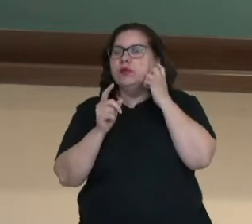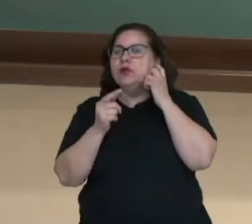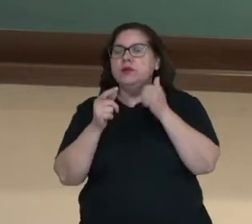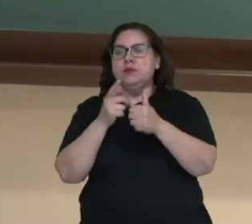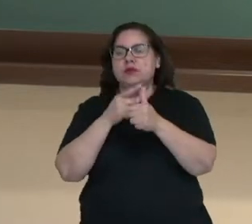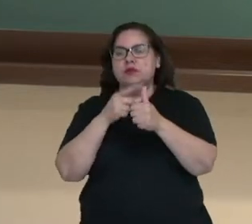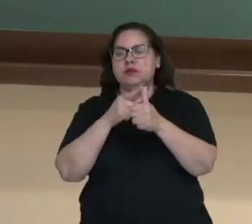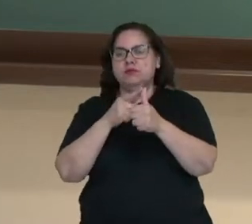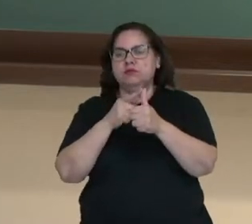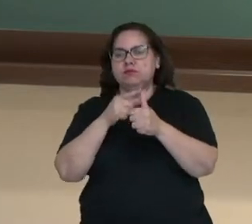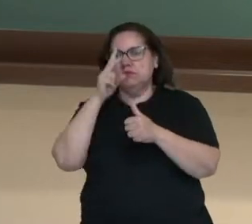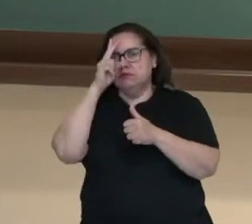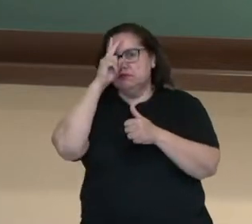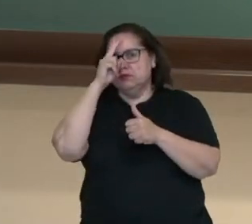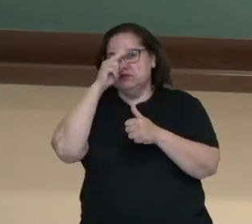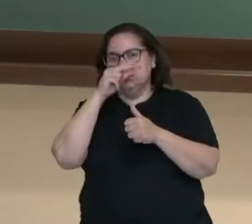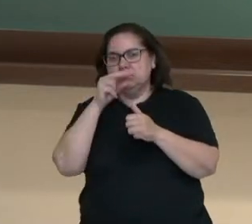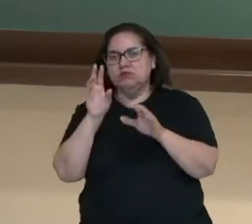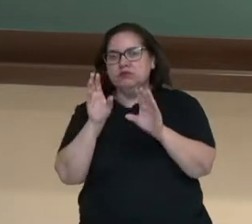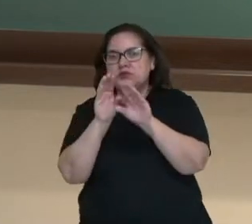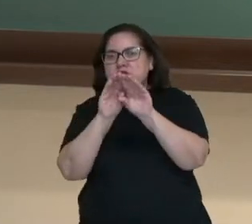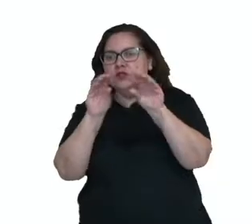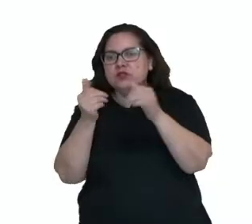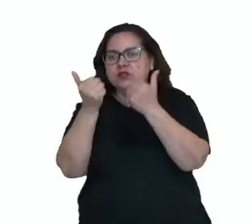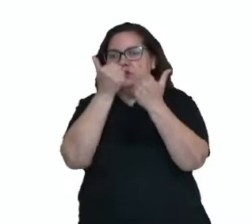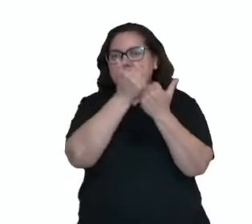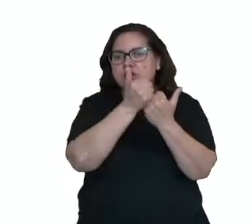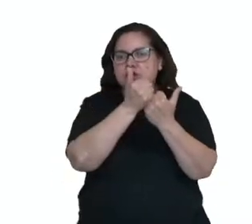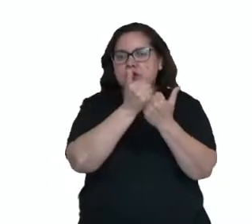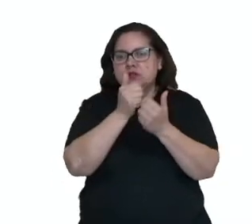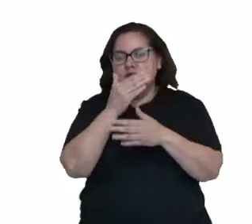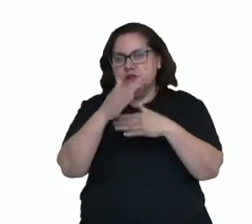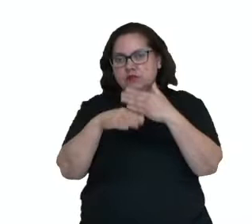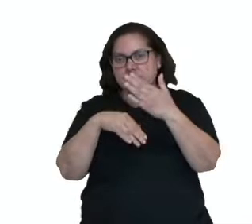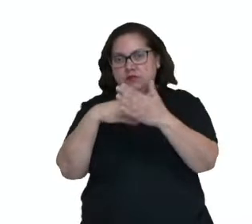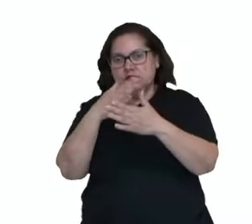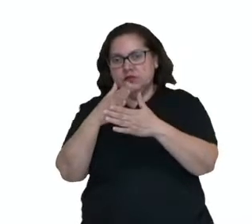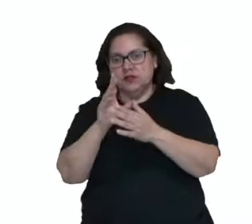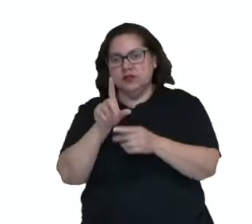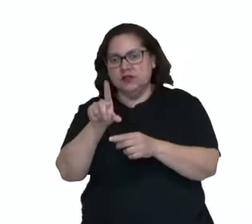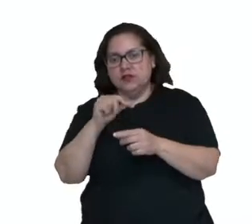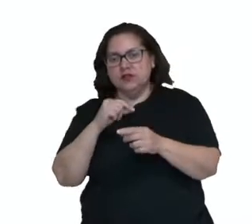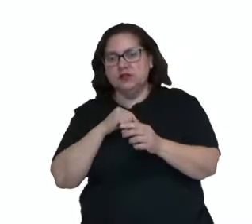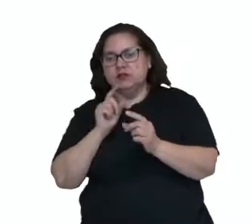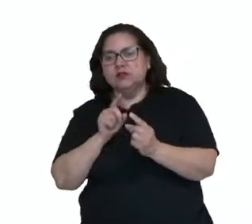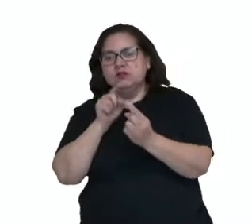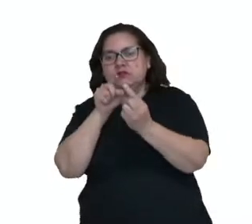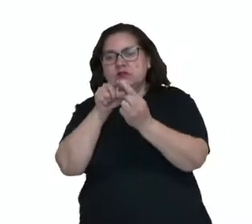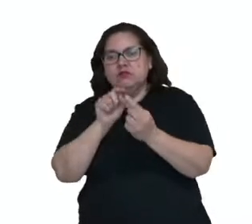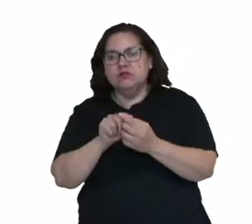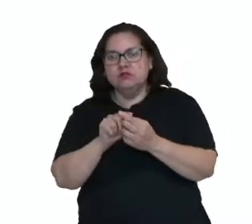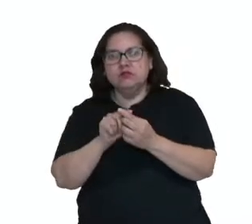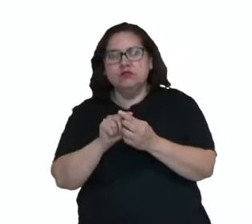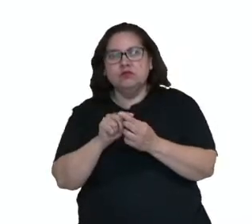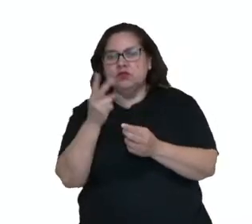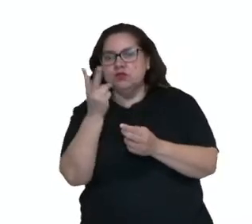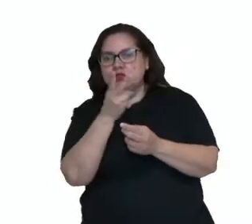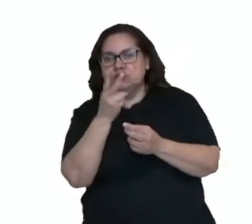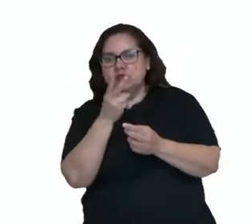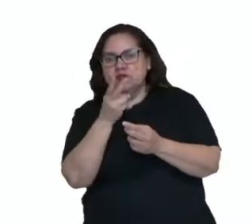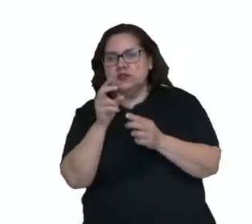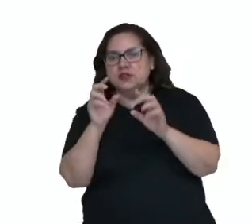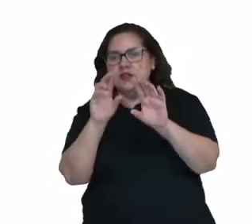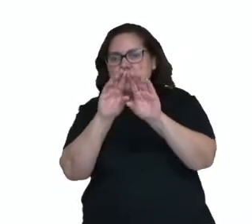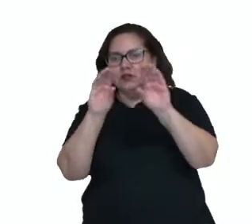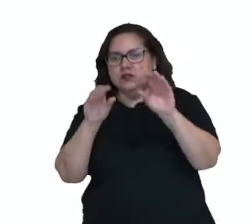Primeiro, temos que relembrar o método da substituição. Ele é um processo para obter a solução de um sistema de duas equações do primeiro